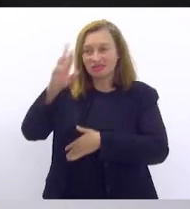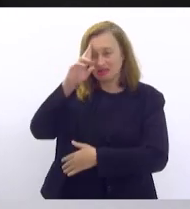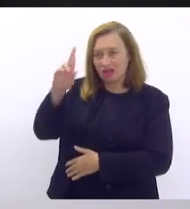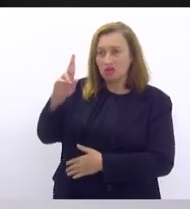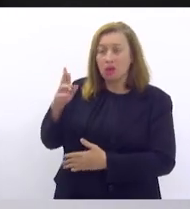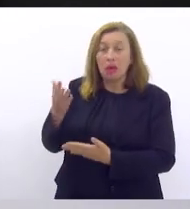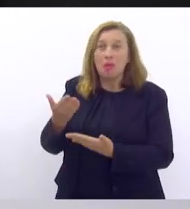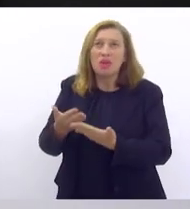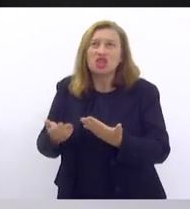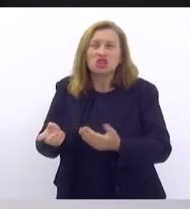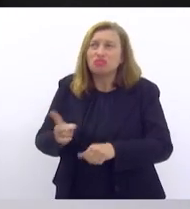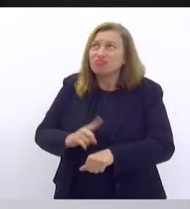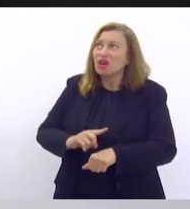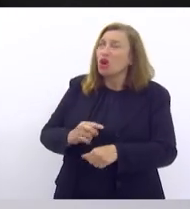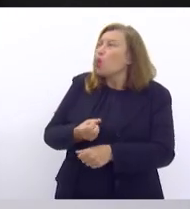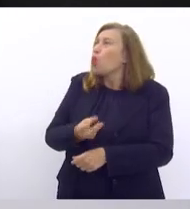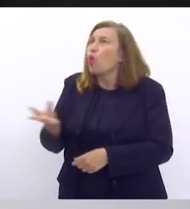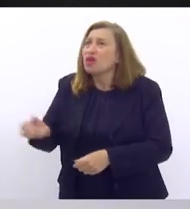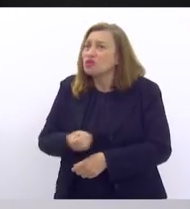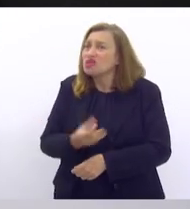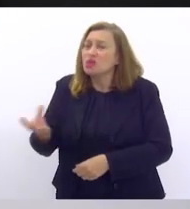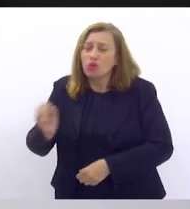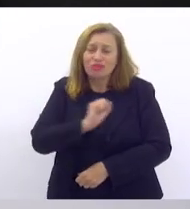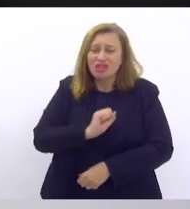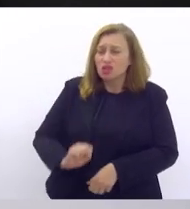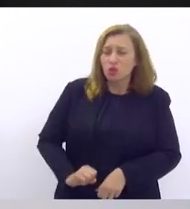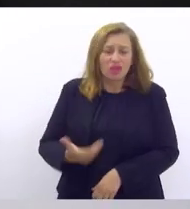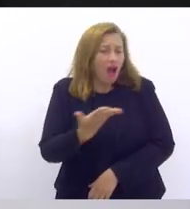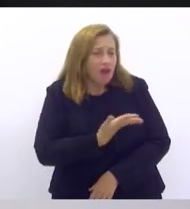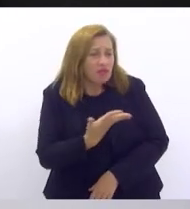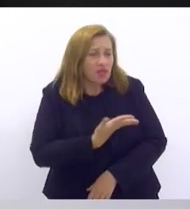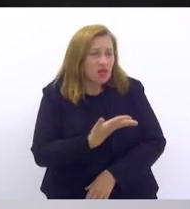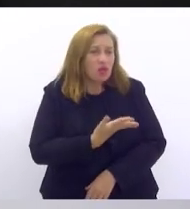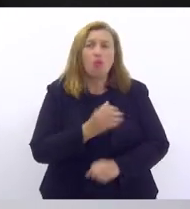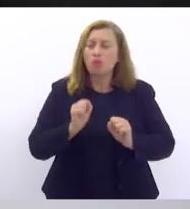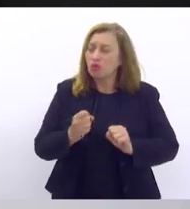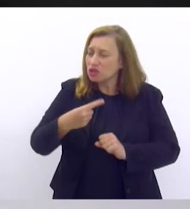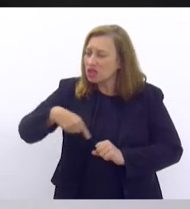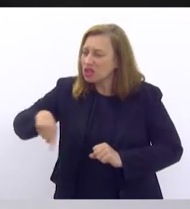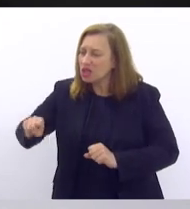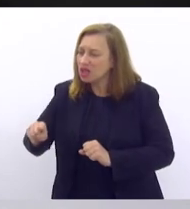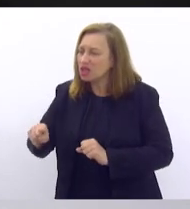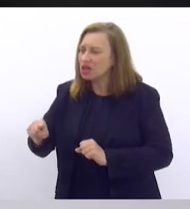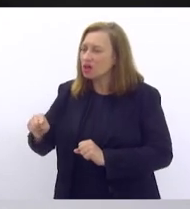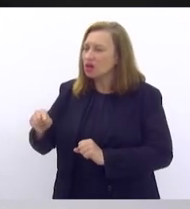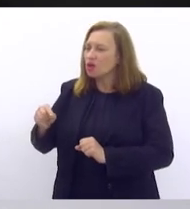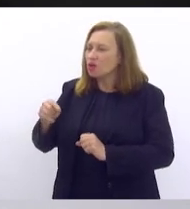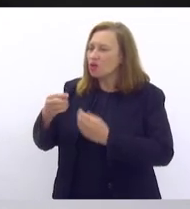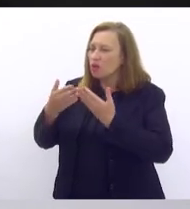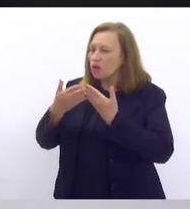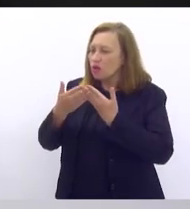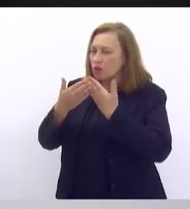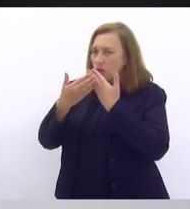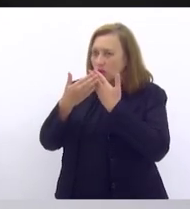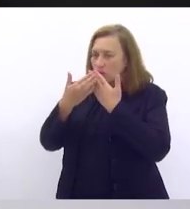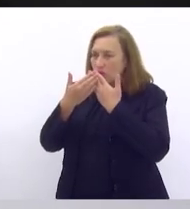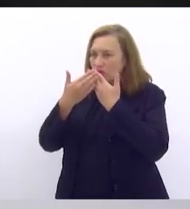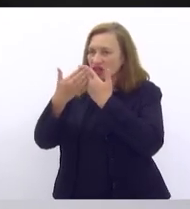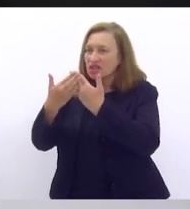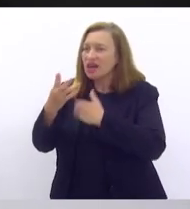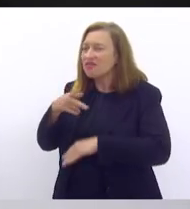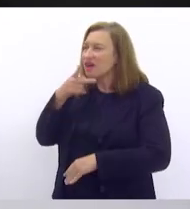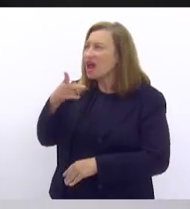Dona Edinei, de quantos e quantos sacerdotes amigos pude ir me confessar e dizer, como devo